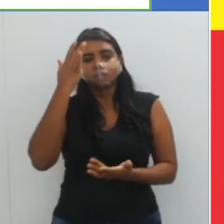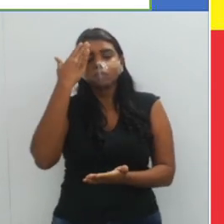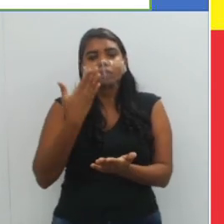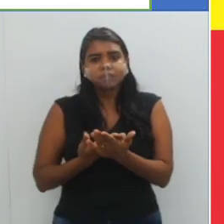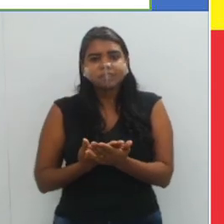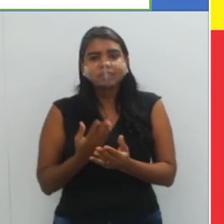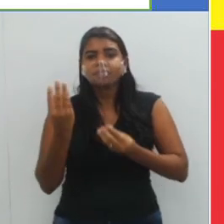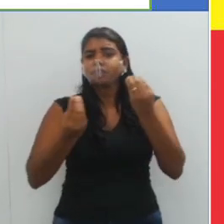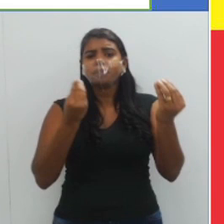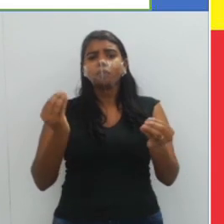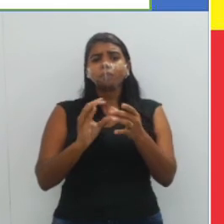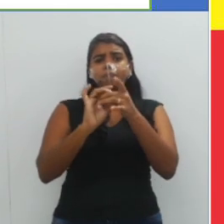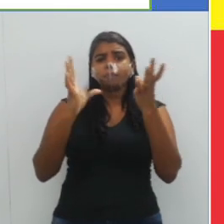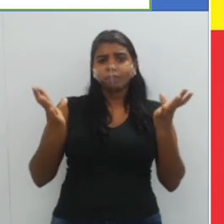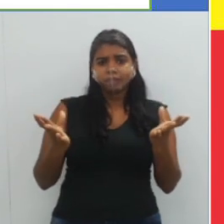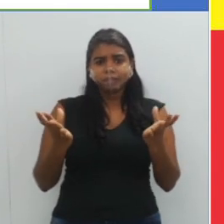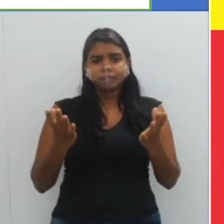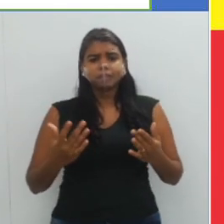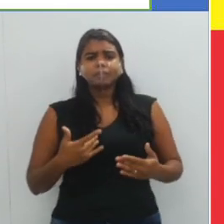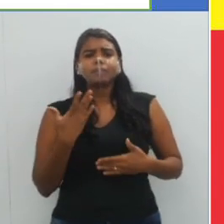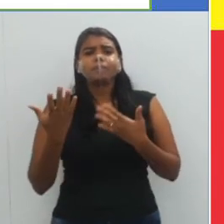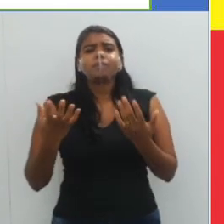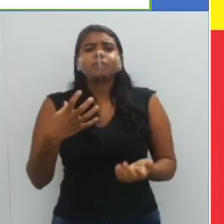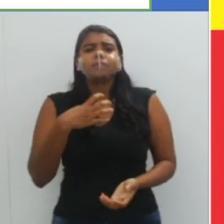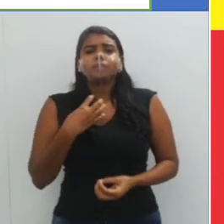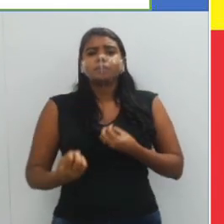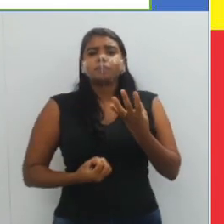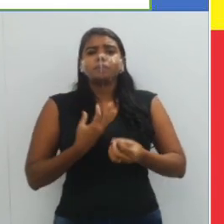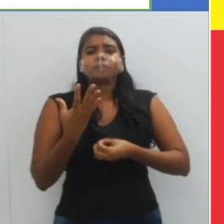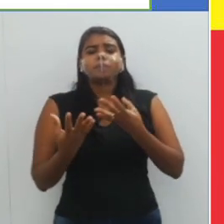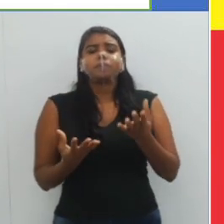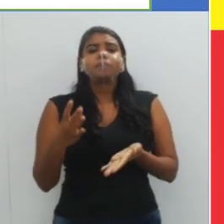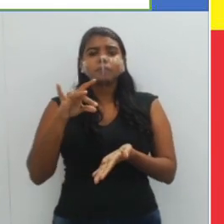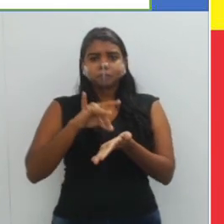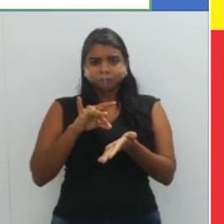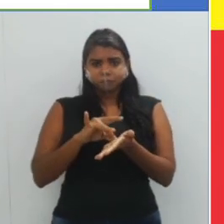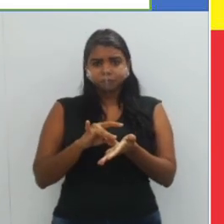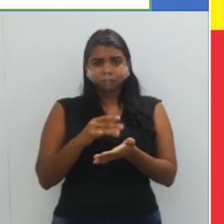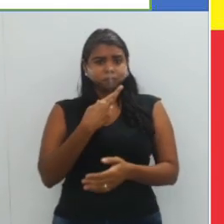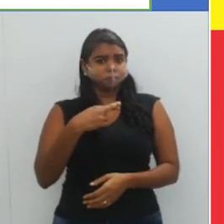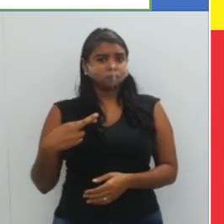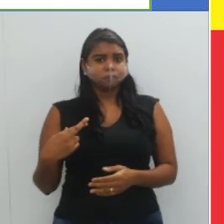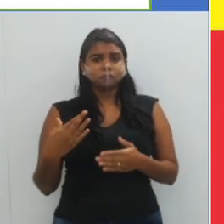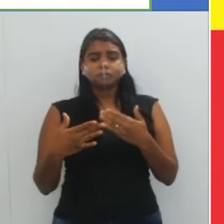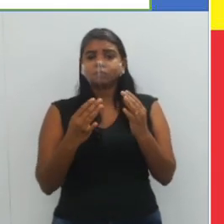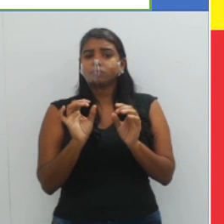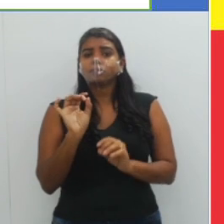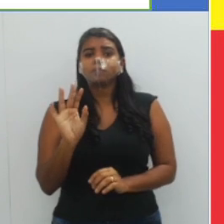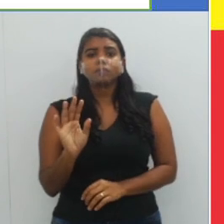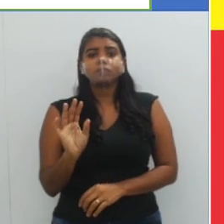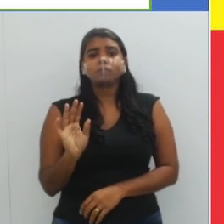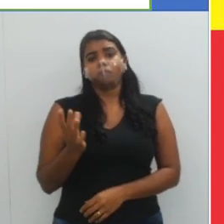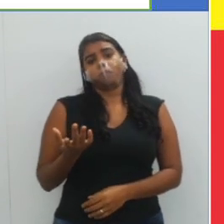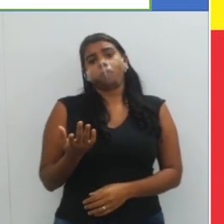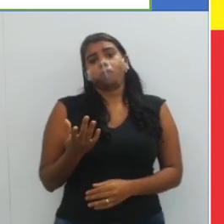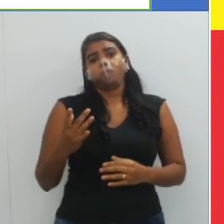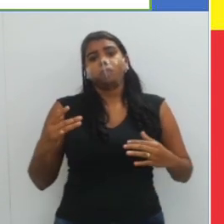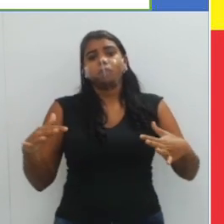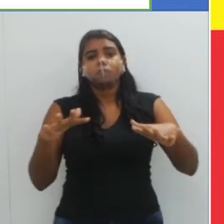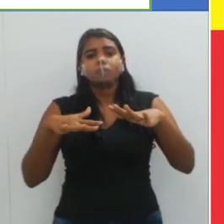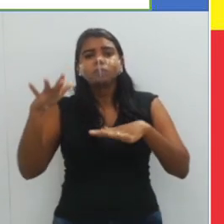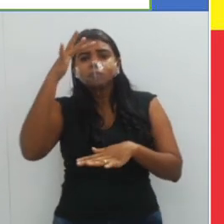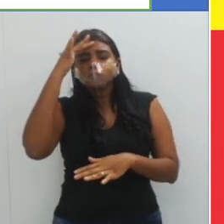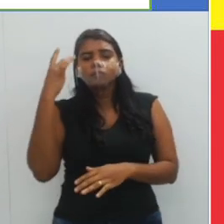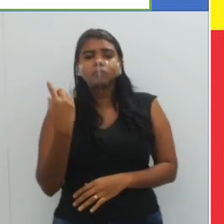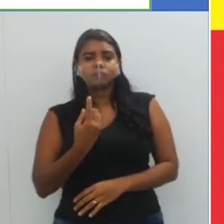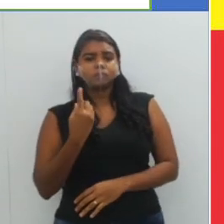como a liberdade de manifestar a religião ou convicção sozinho ou em comum, tanto em público como em